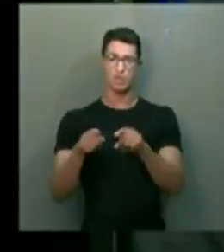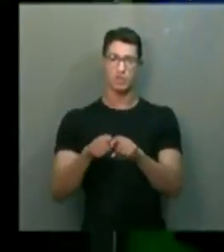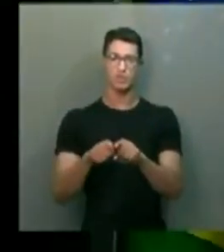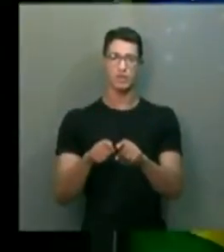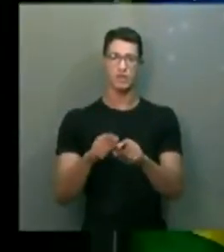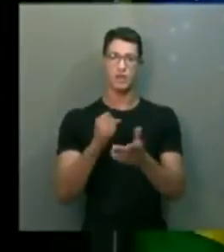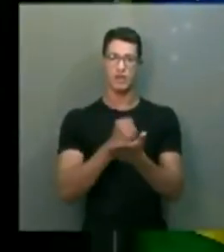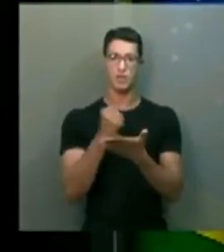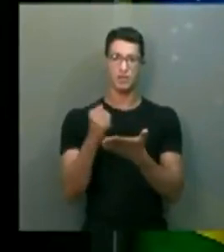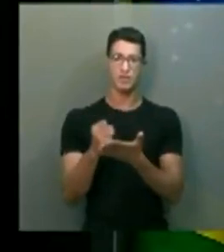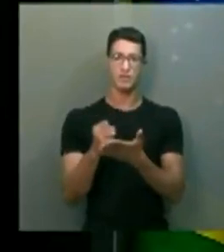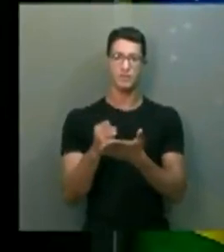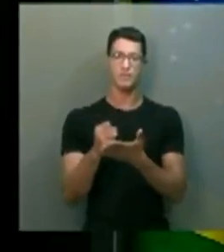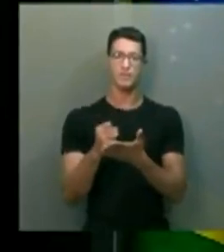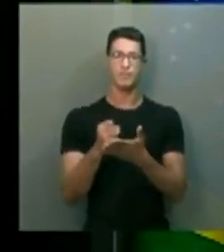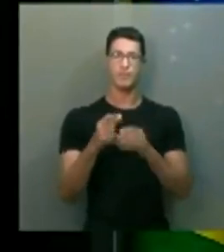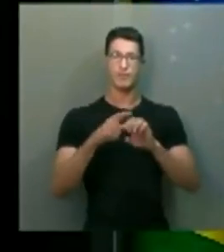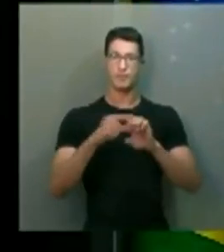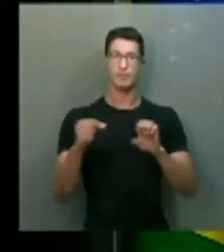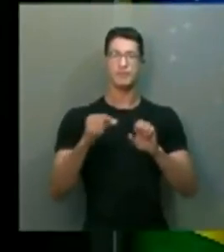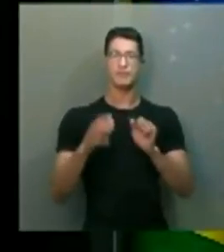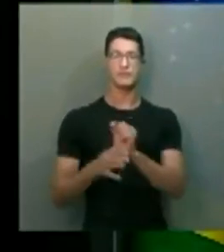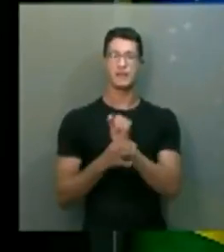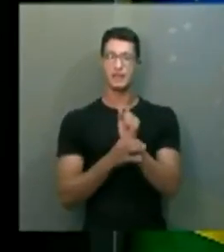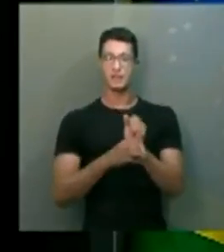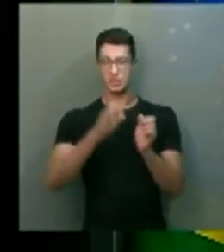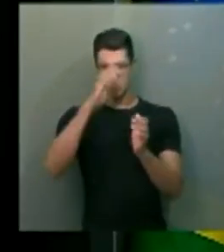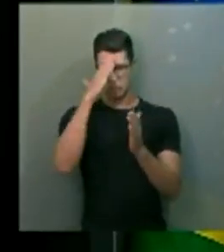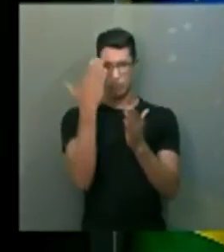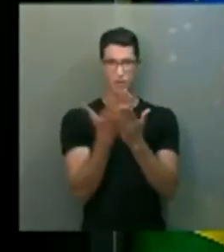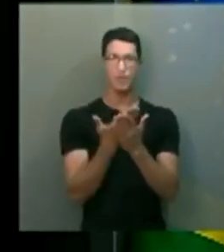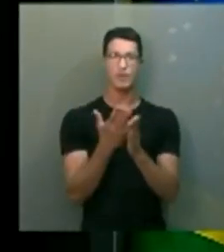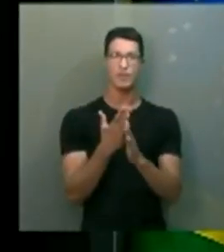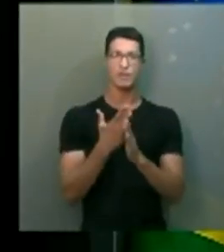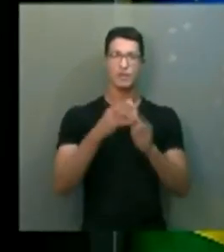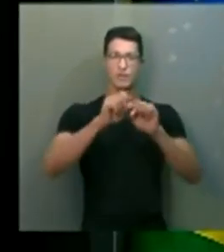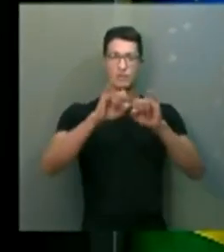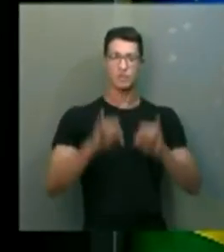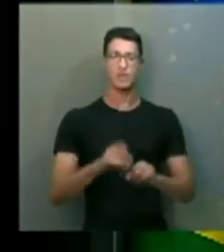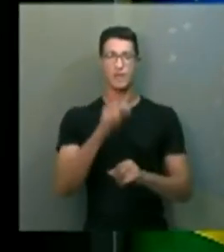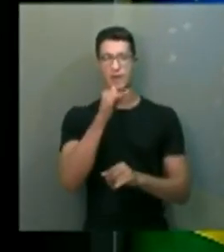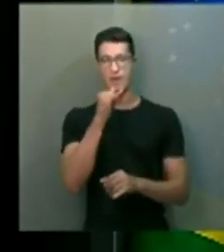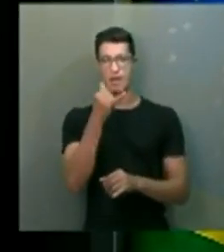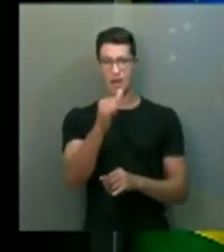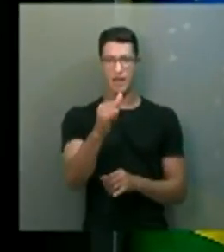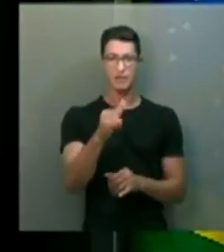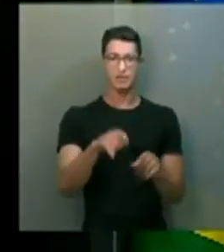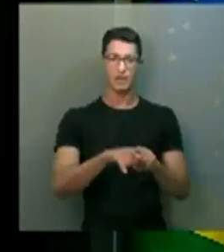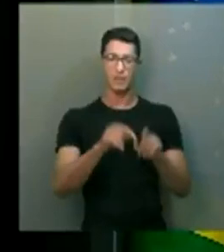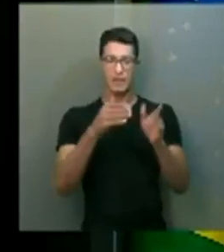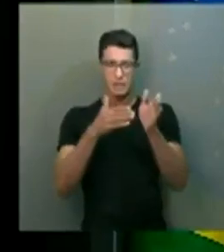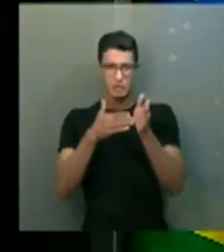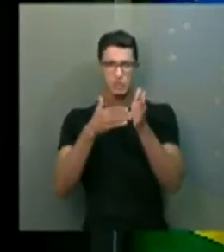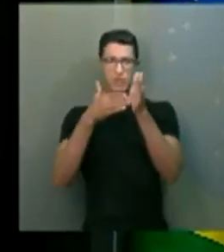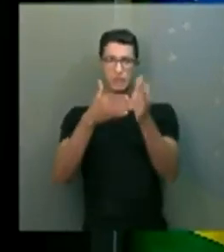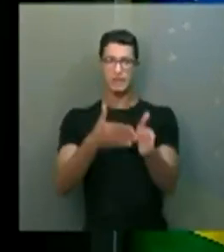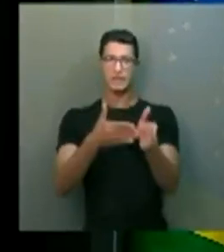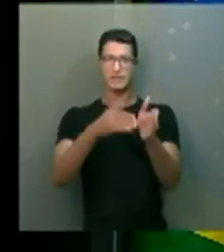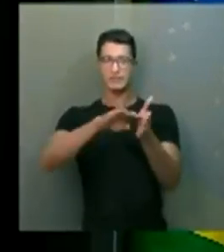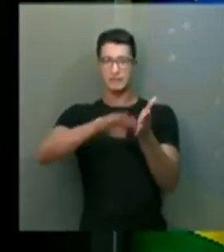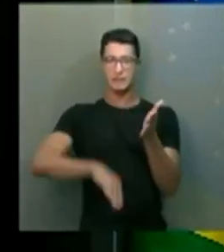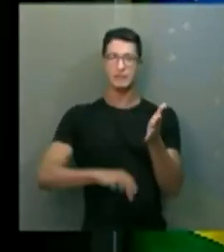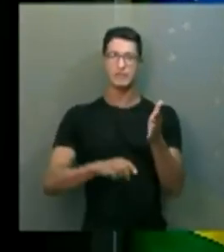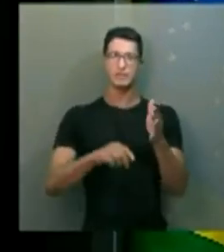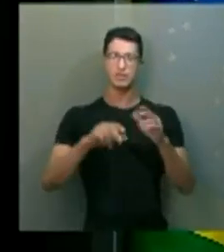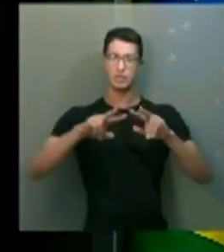à contratação de empreendimentos que garantam a confiabilidade do sistema elétrico, disciplina o desligamento